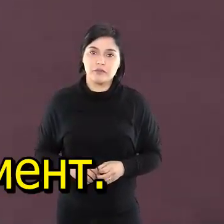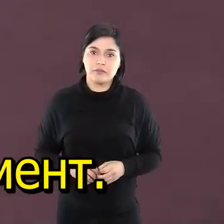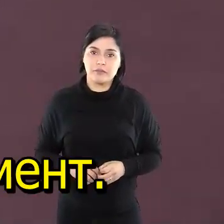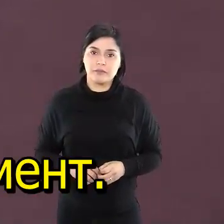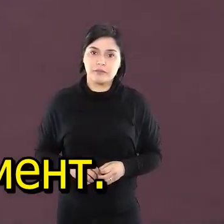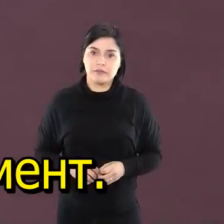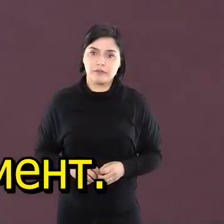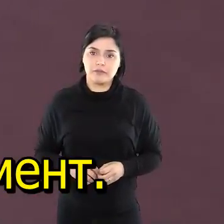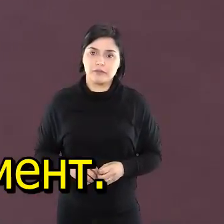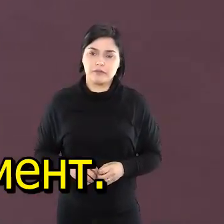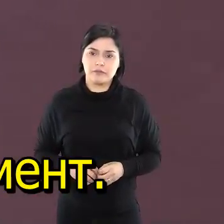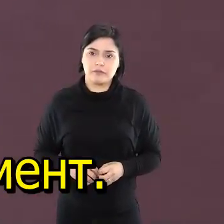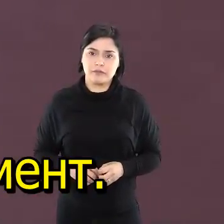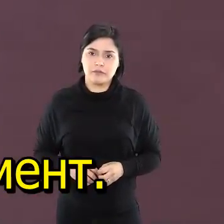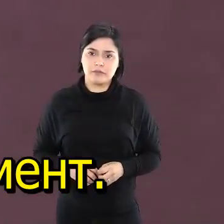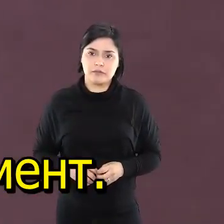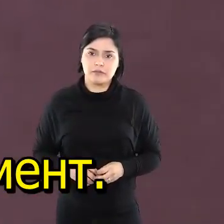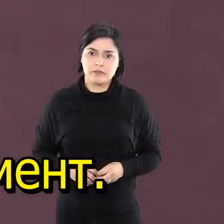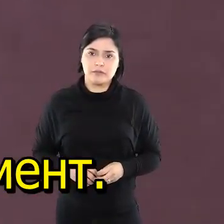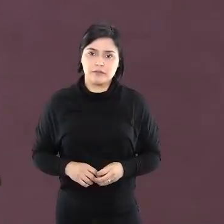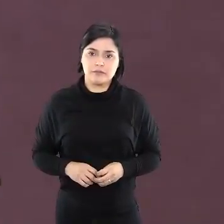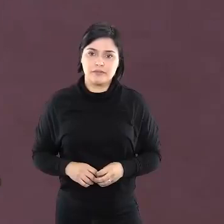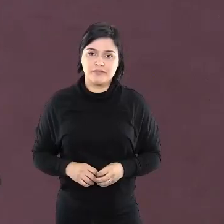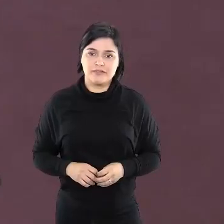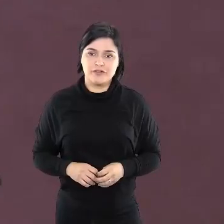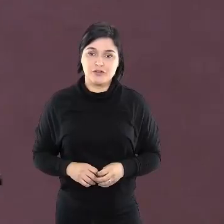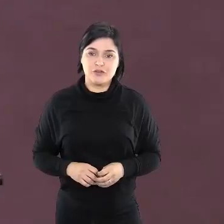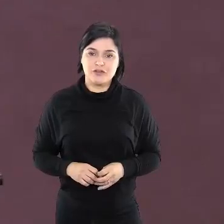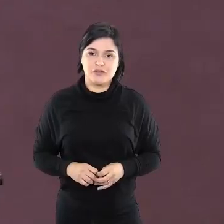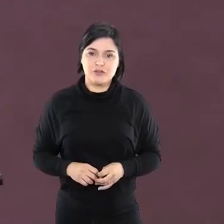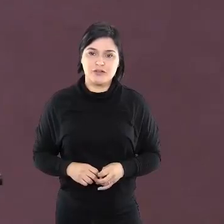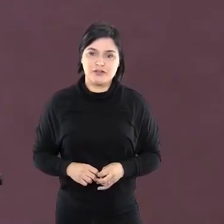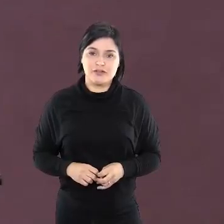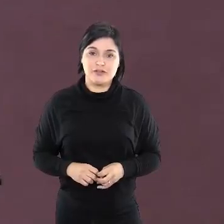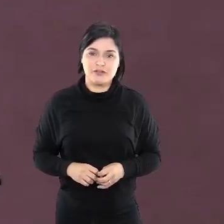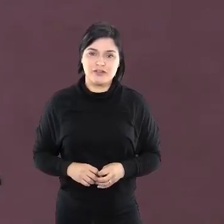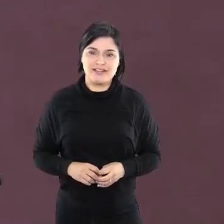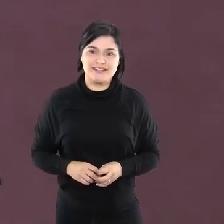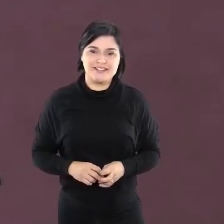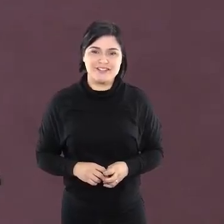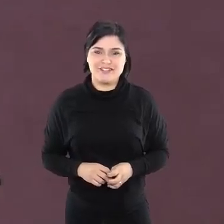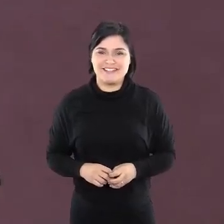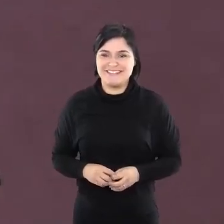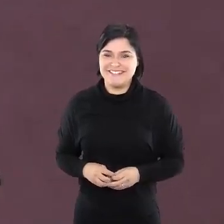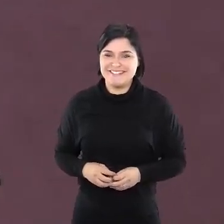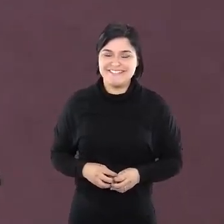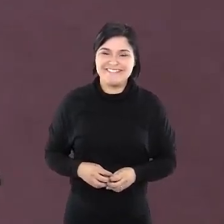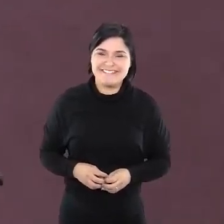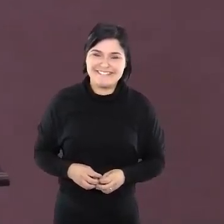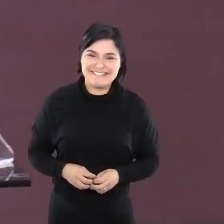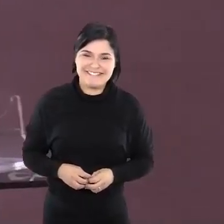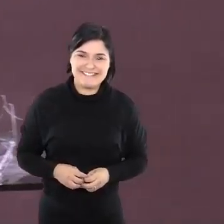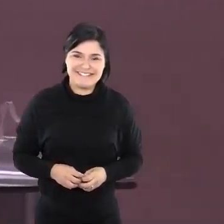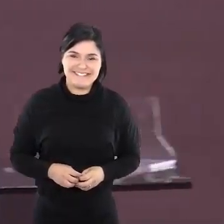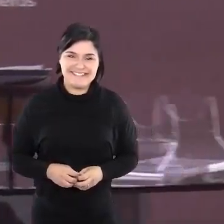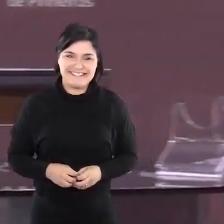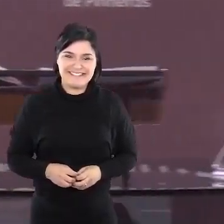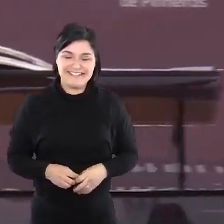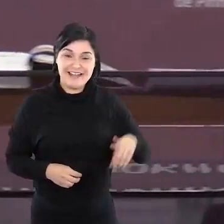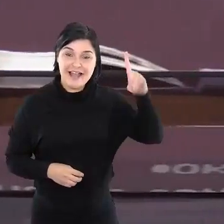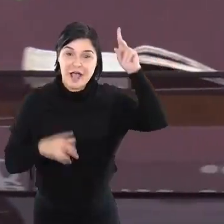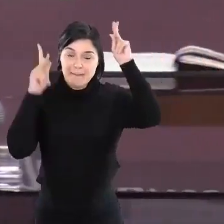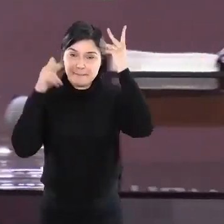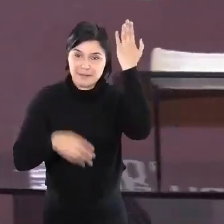Mas eu queria colocar outro ponto. A presença de Deus conosco nos